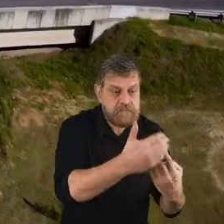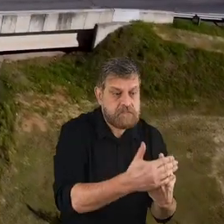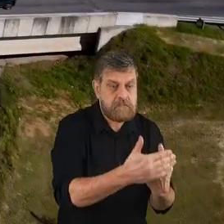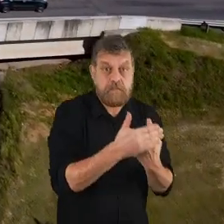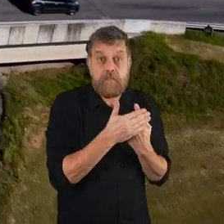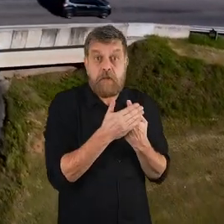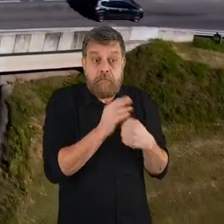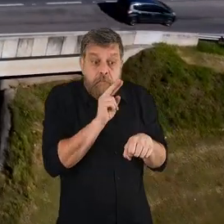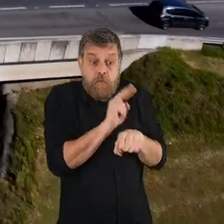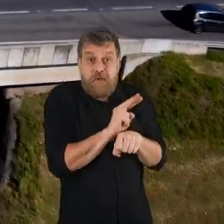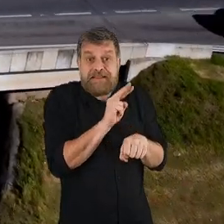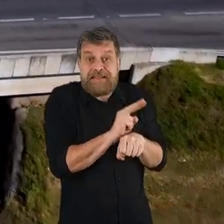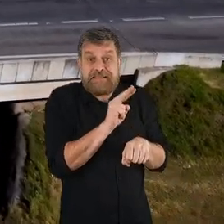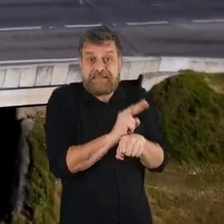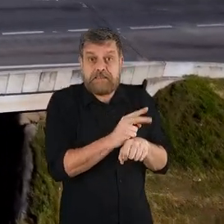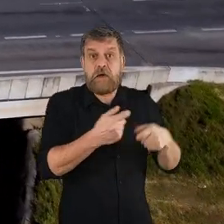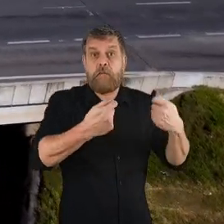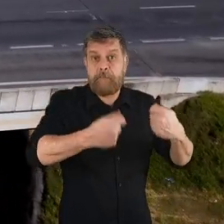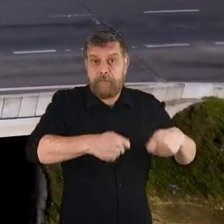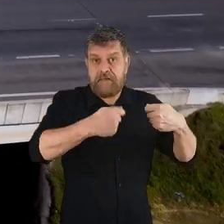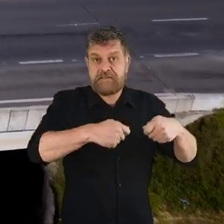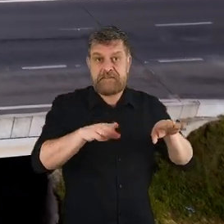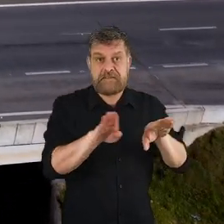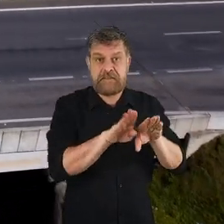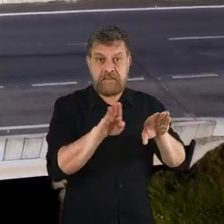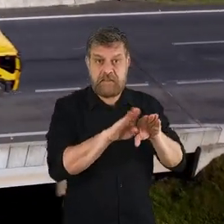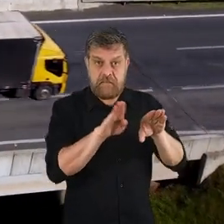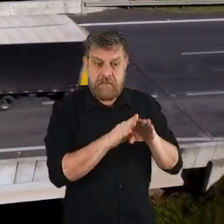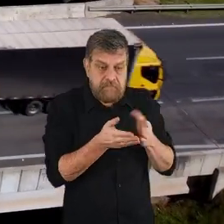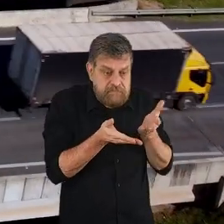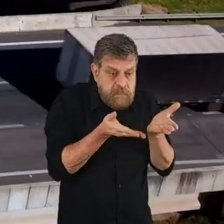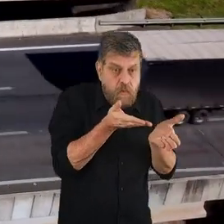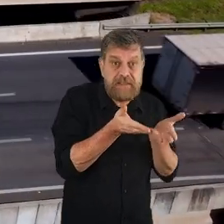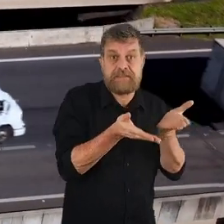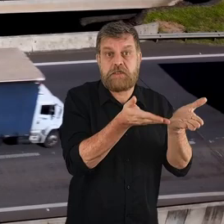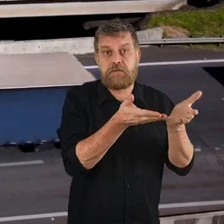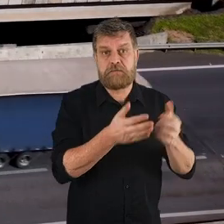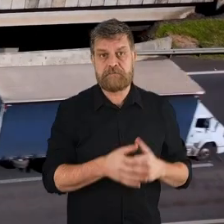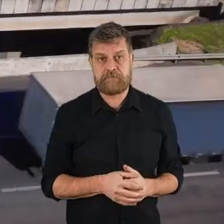sua proteção, precisa do seu asilo.